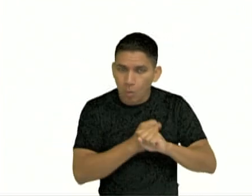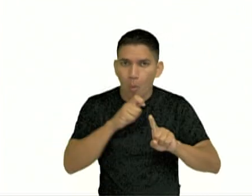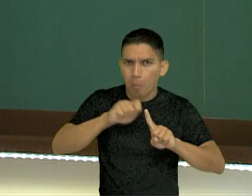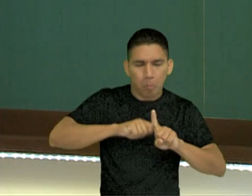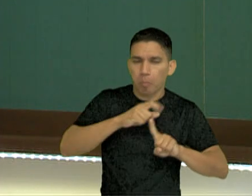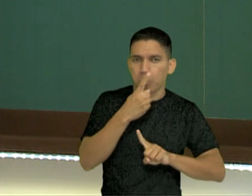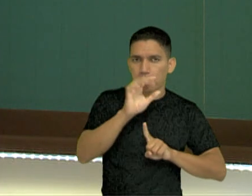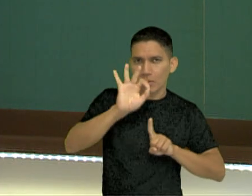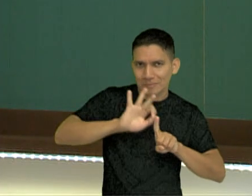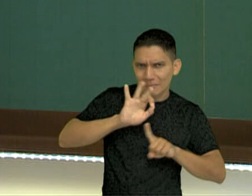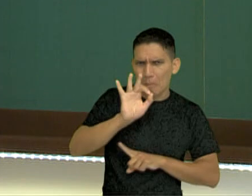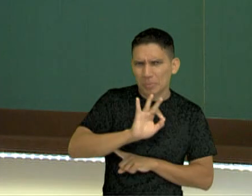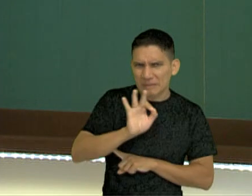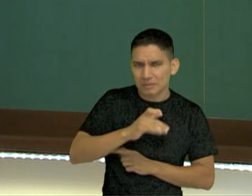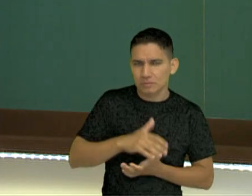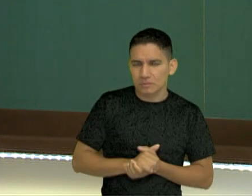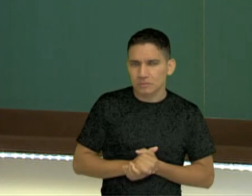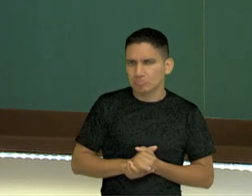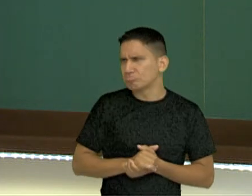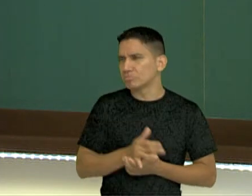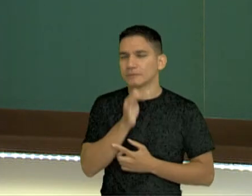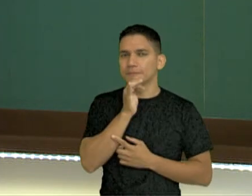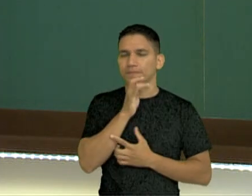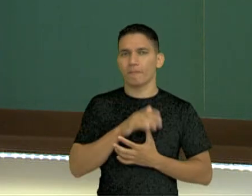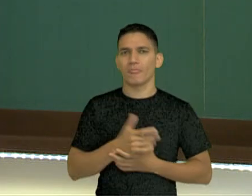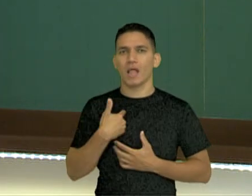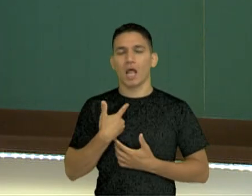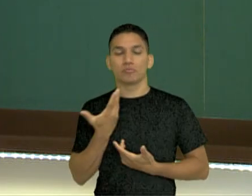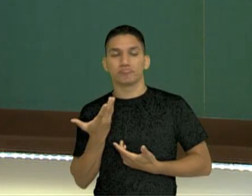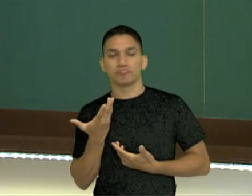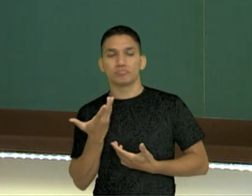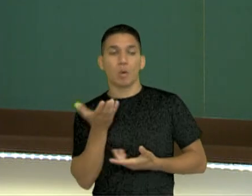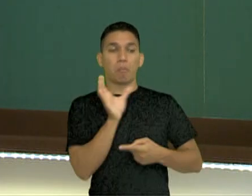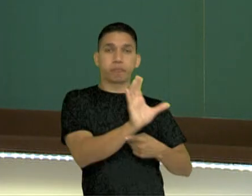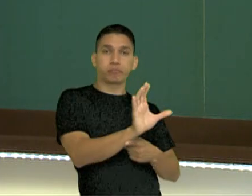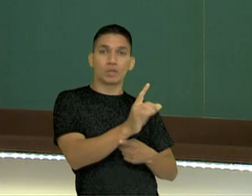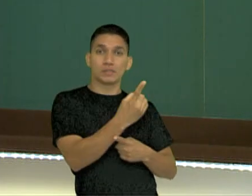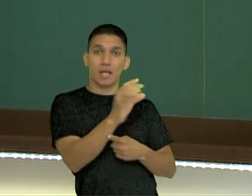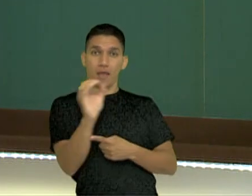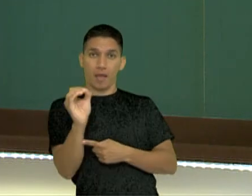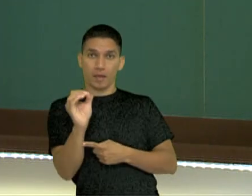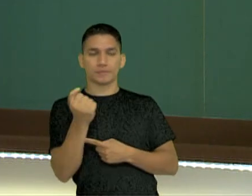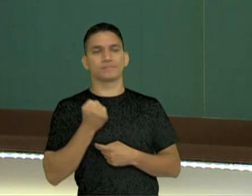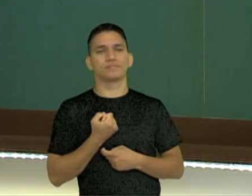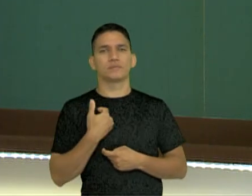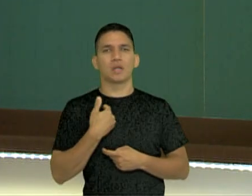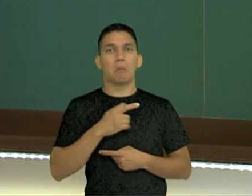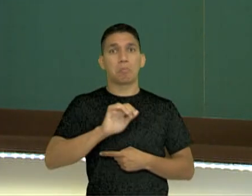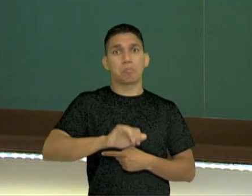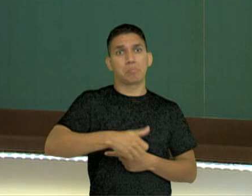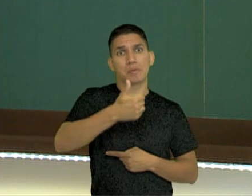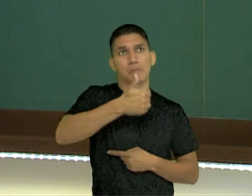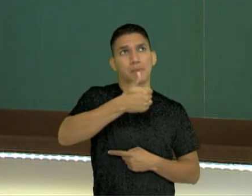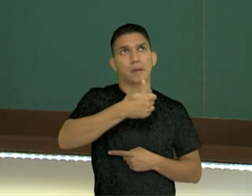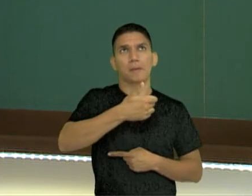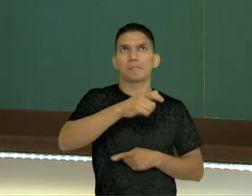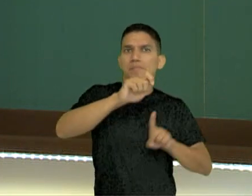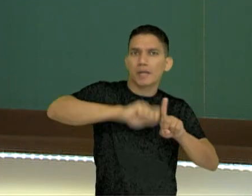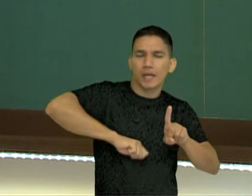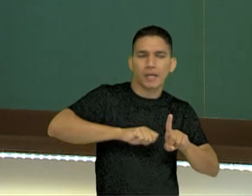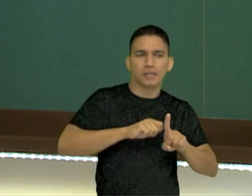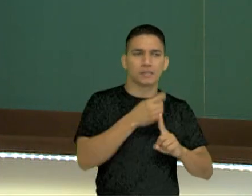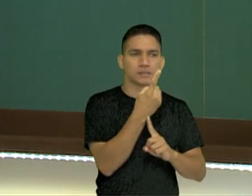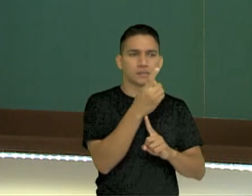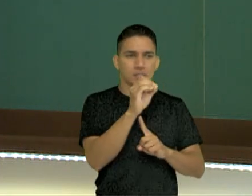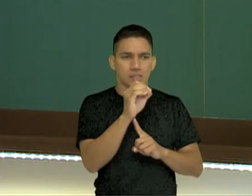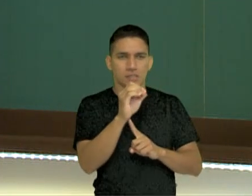Por exemplo, eu estou aplicando R$100. No primeiro mês, 1%, vou ter 101. No segundo